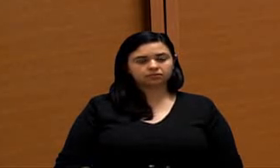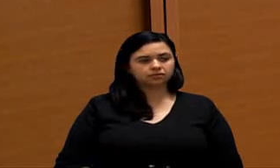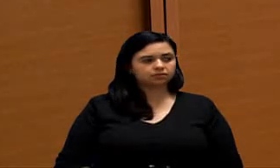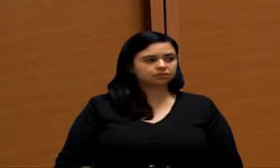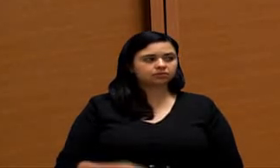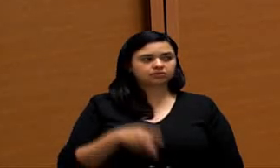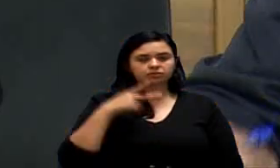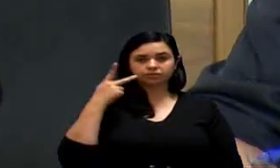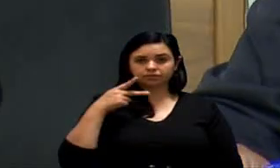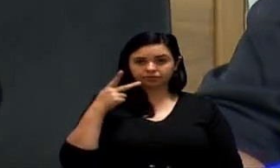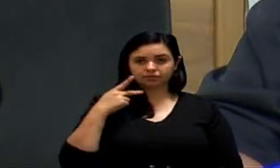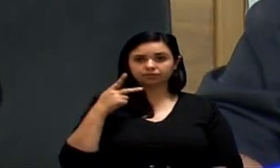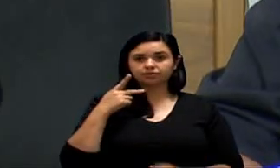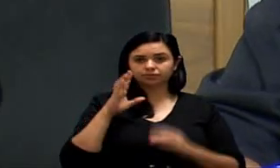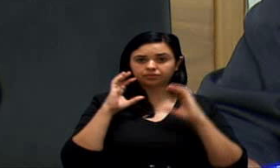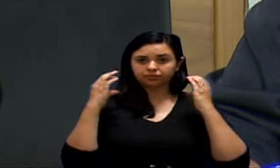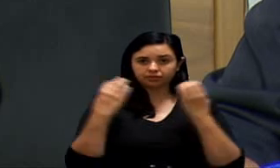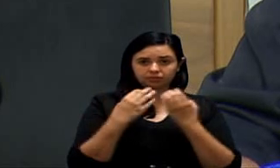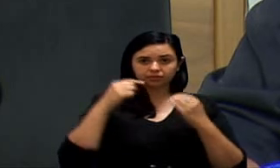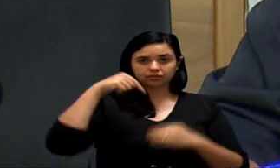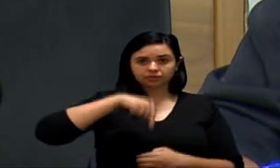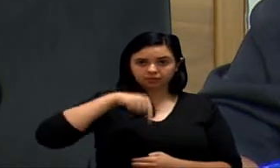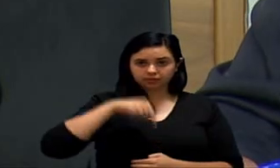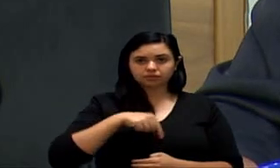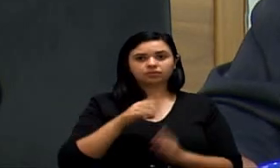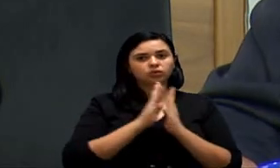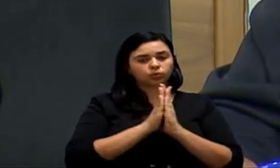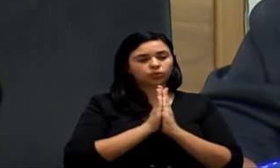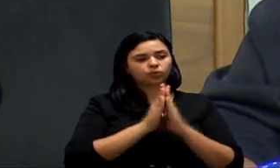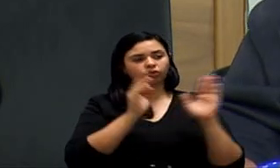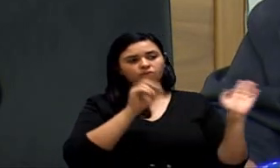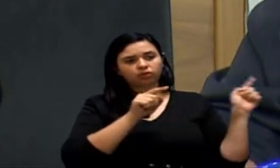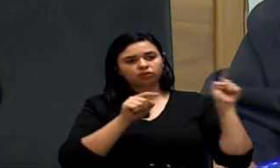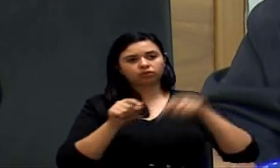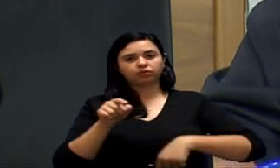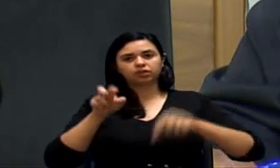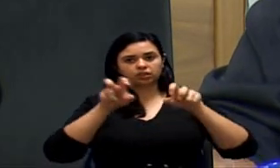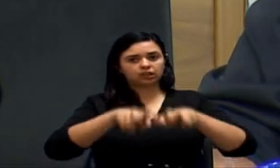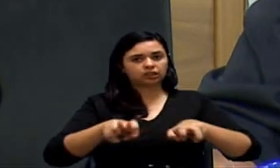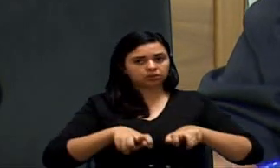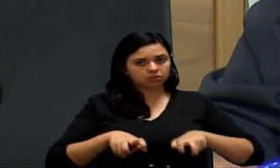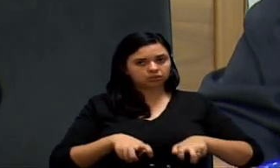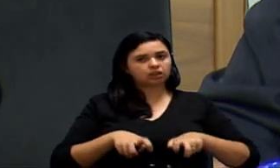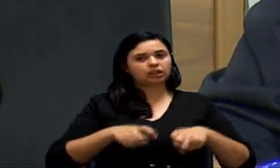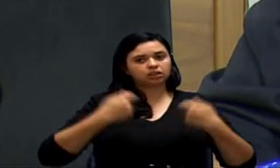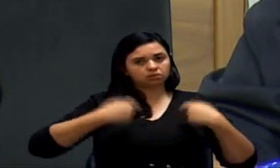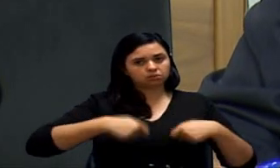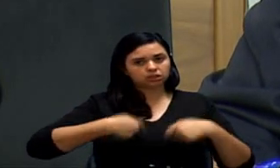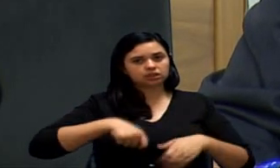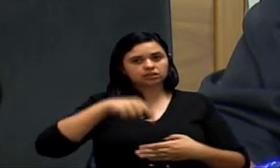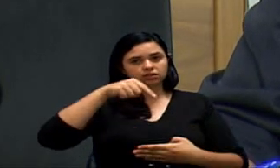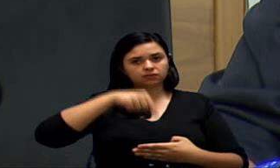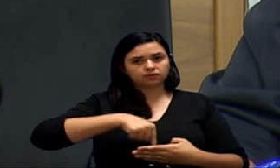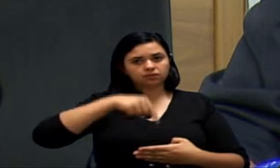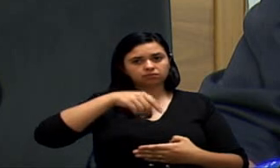Senhores vereadores que estão na casa, a favor, comparecer ao plenário. Nós temos uma votação no painel.